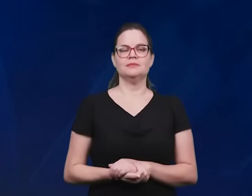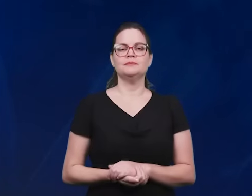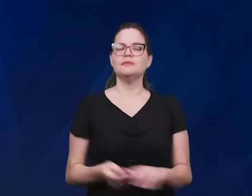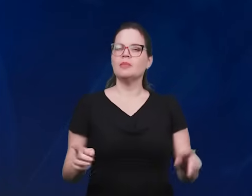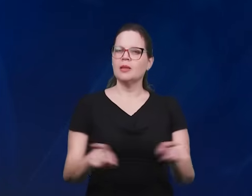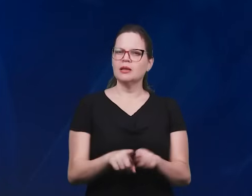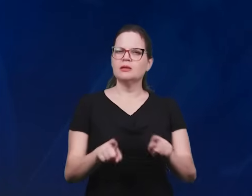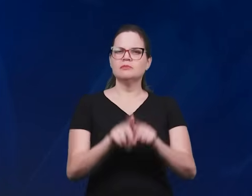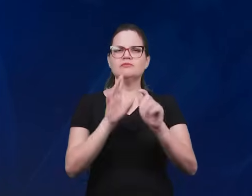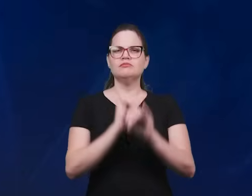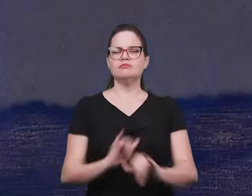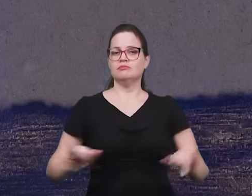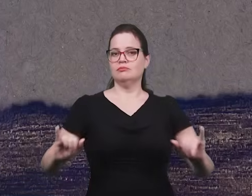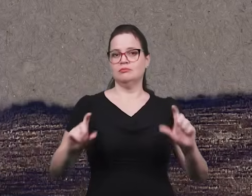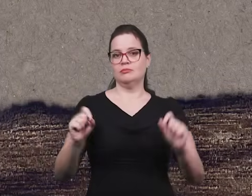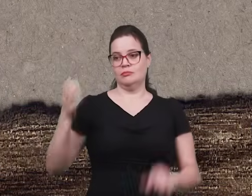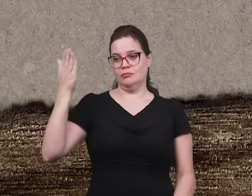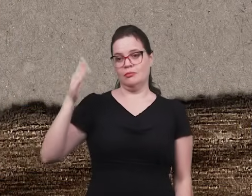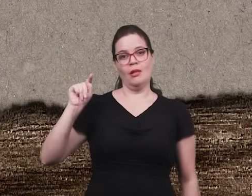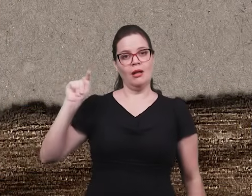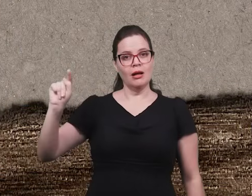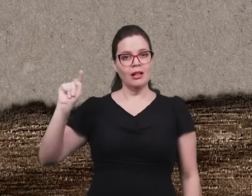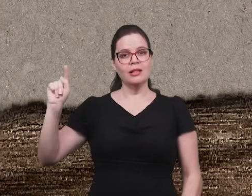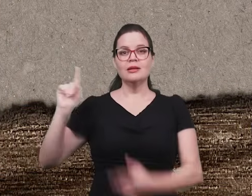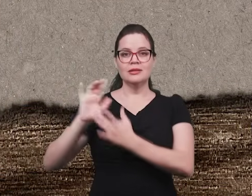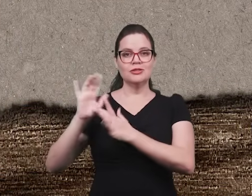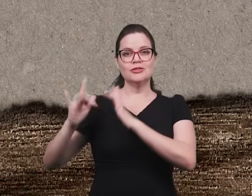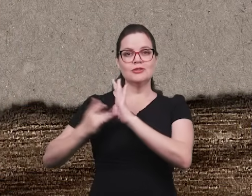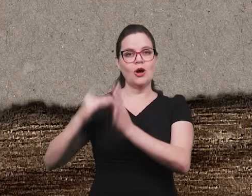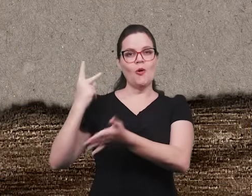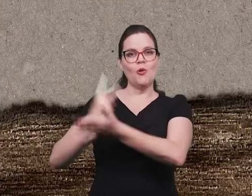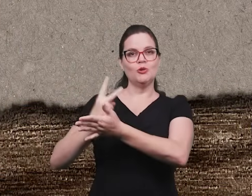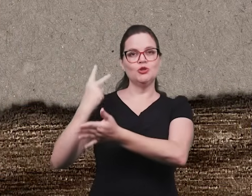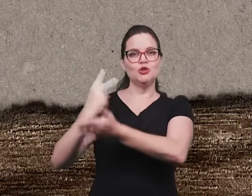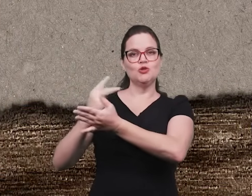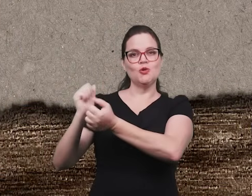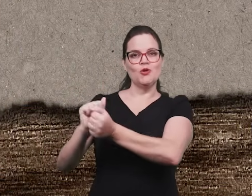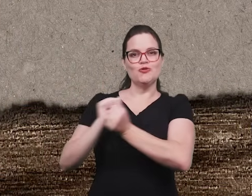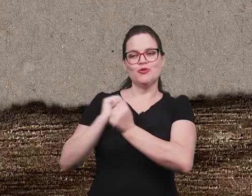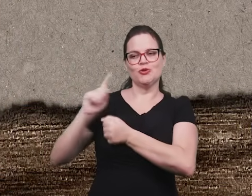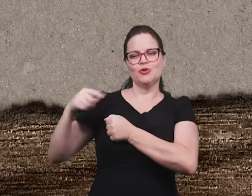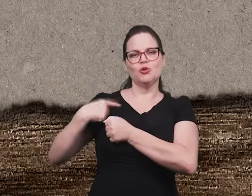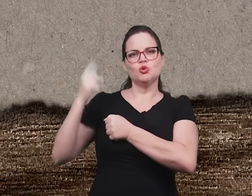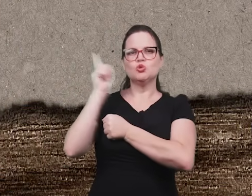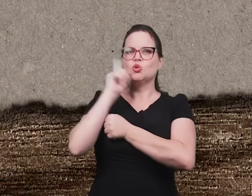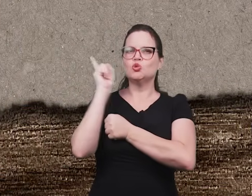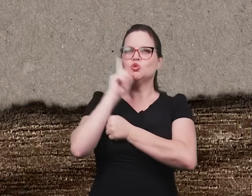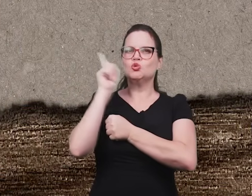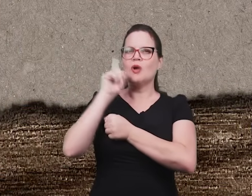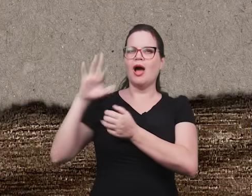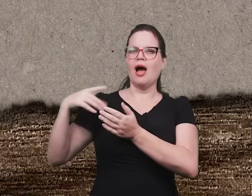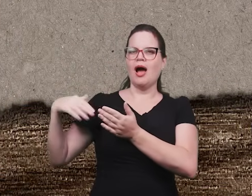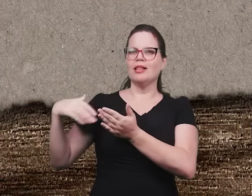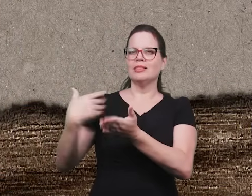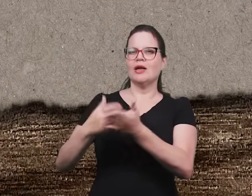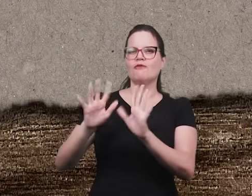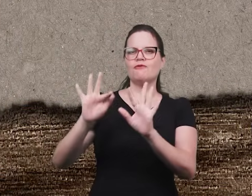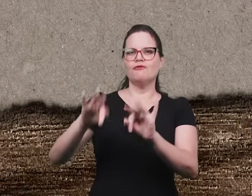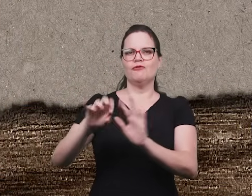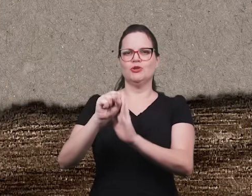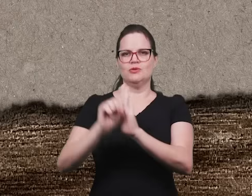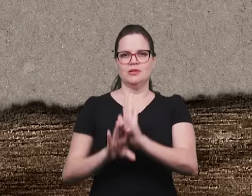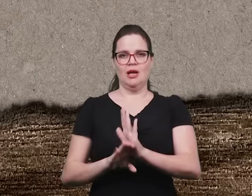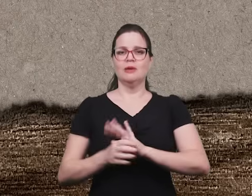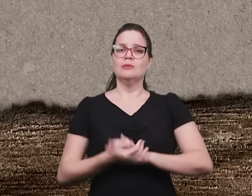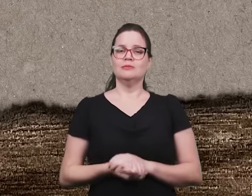Dizer-nos também que Ele, Jesus, permanece conosco todos os dias até a consumação